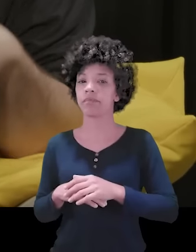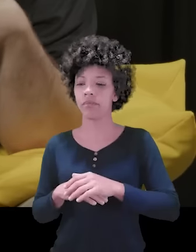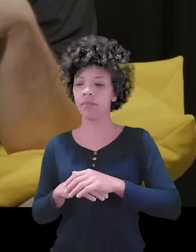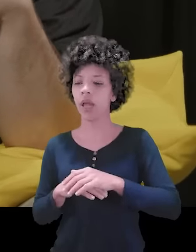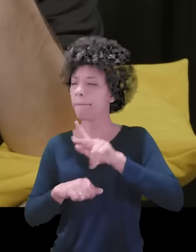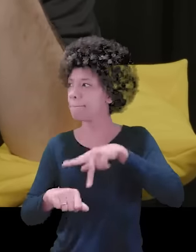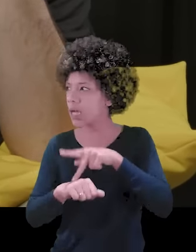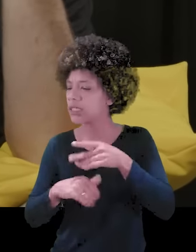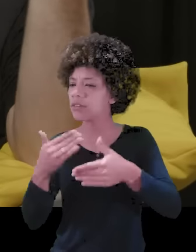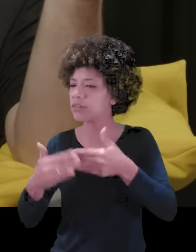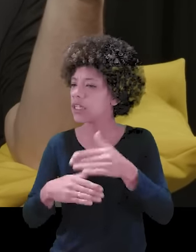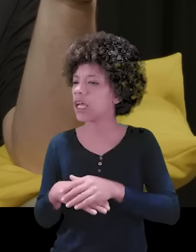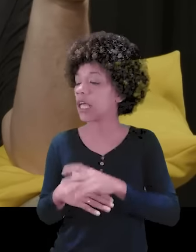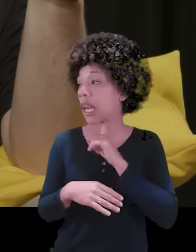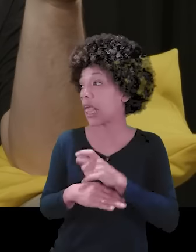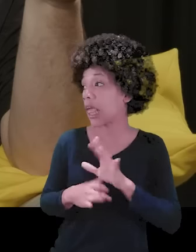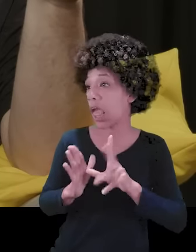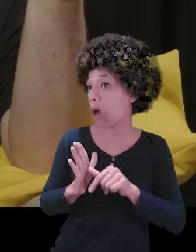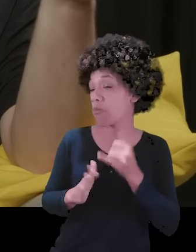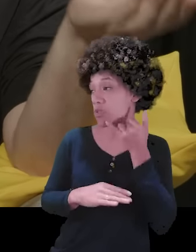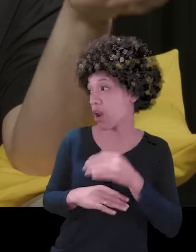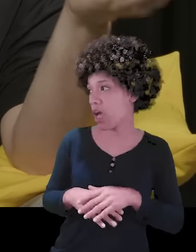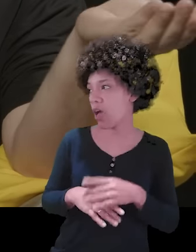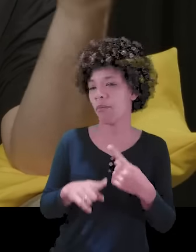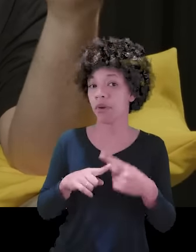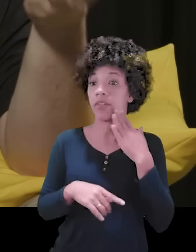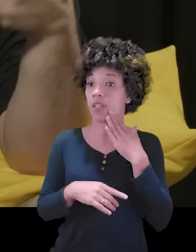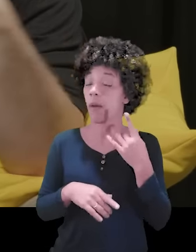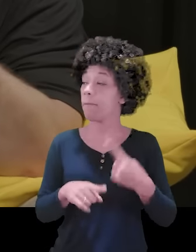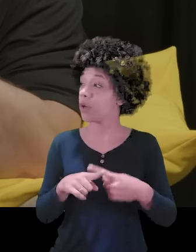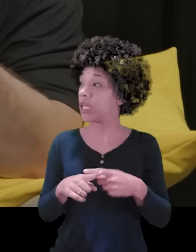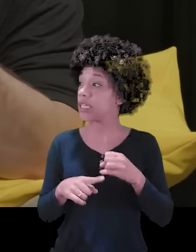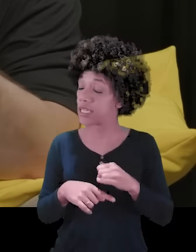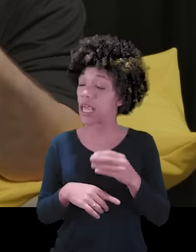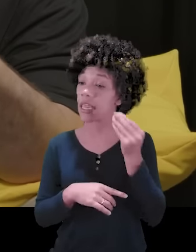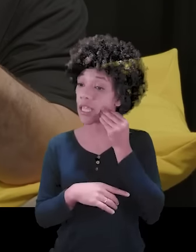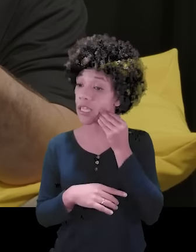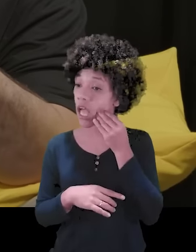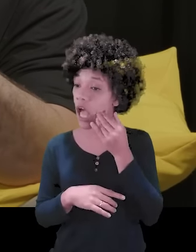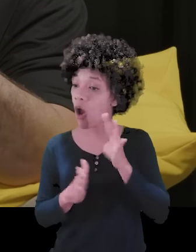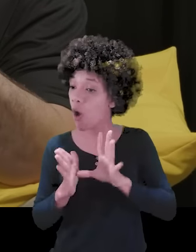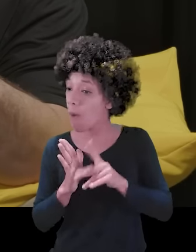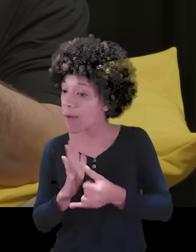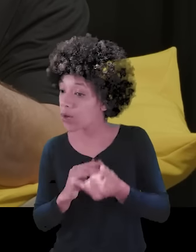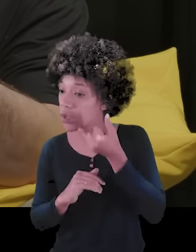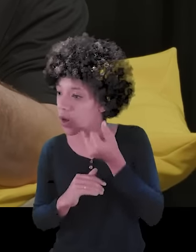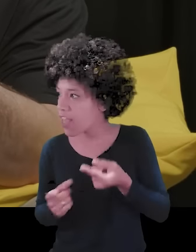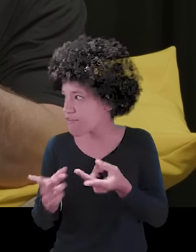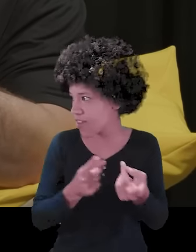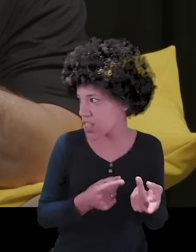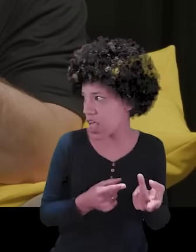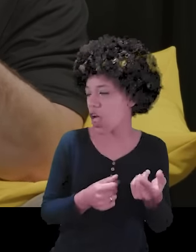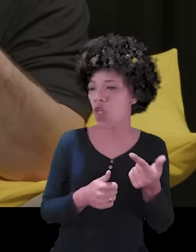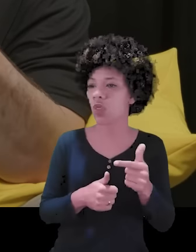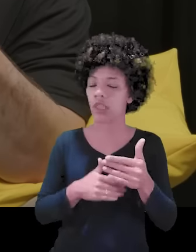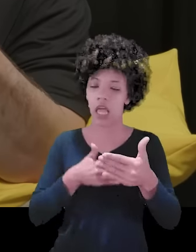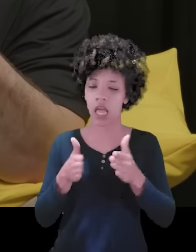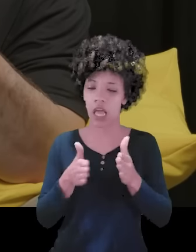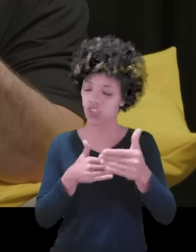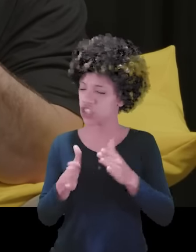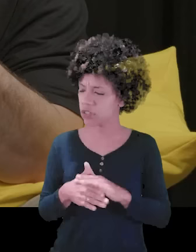países mais evoluídos que ninguém rouba o celular porque você sabe que na hora que eu quero tentar vender um celular sem caixinha